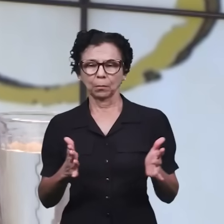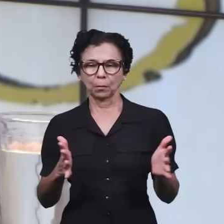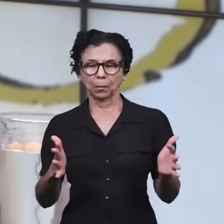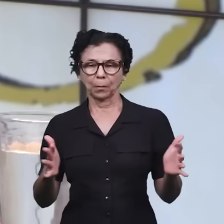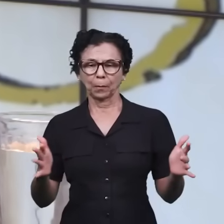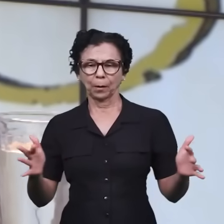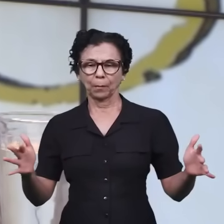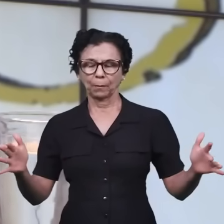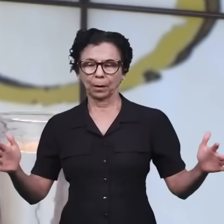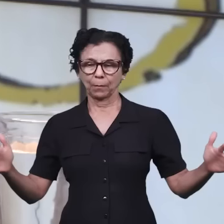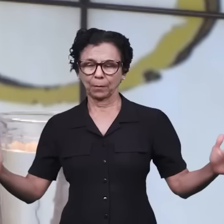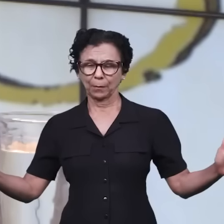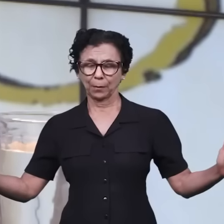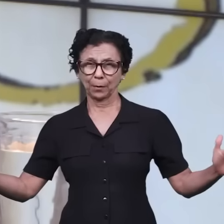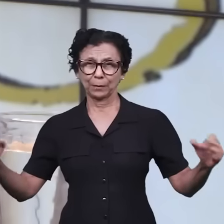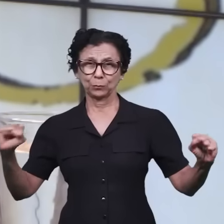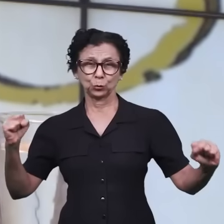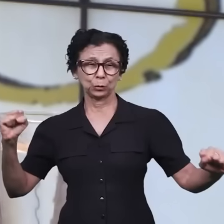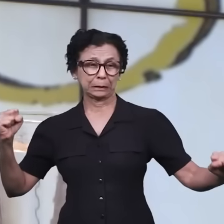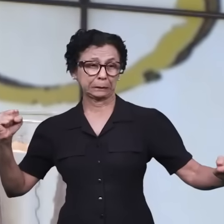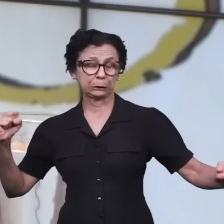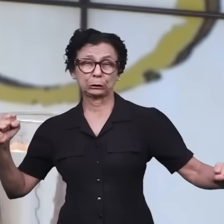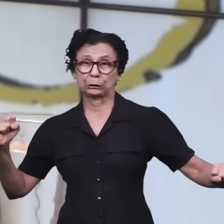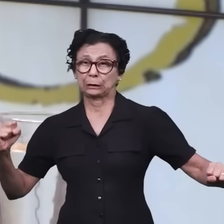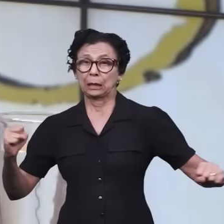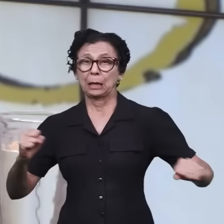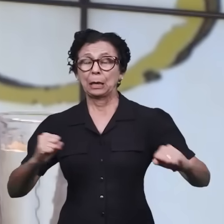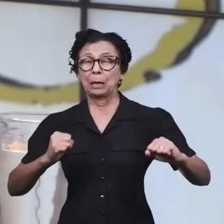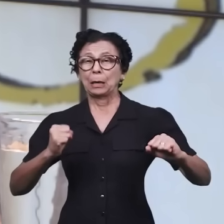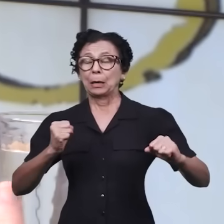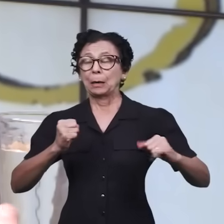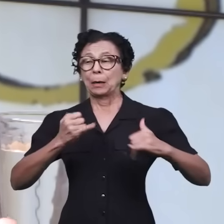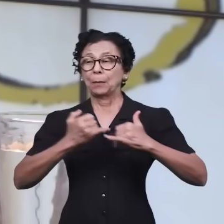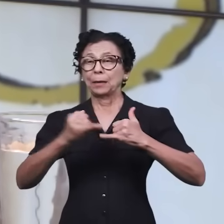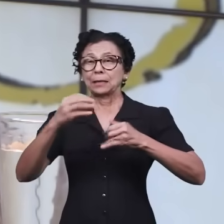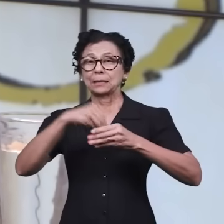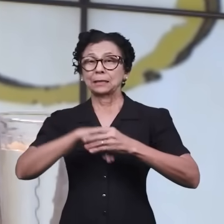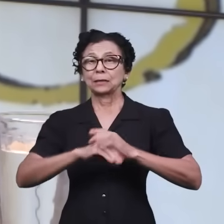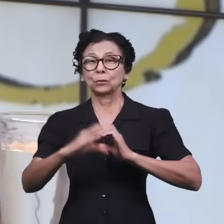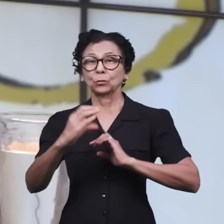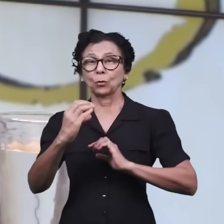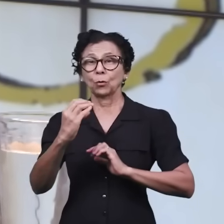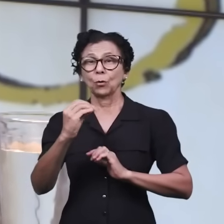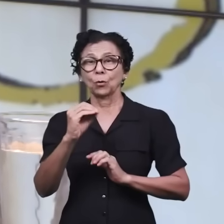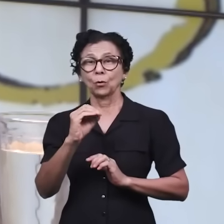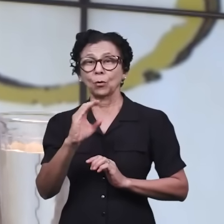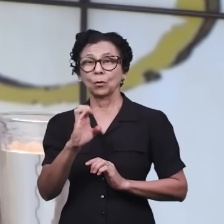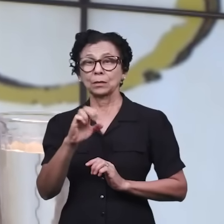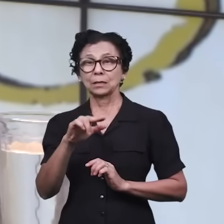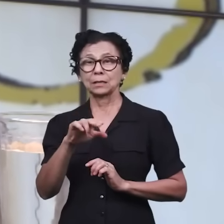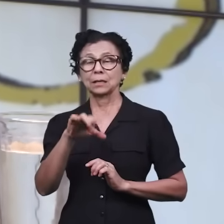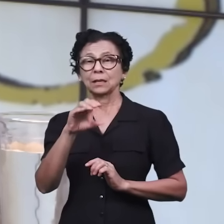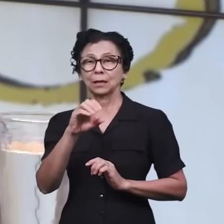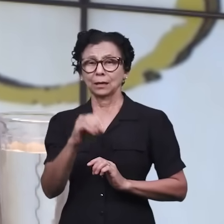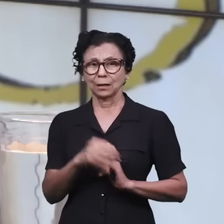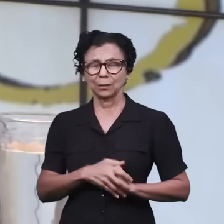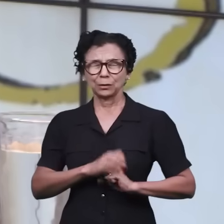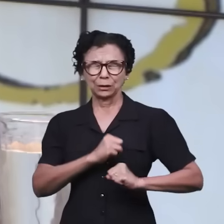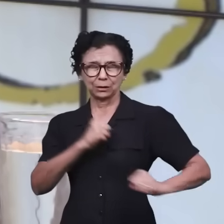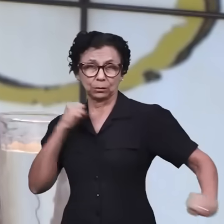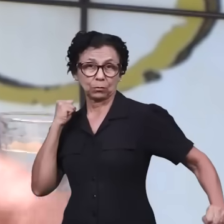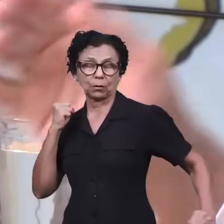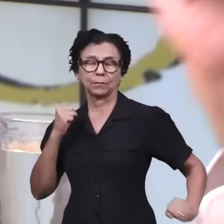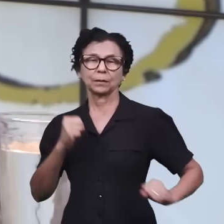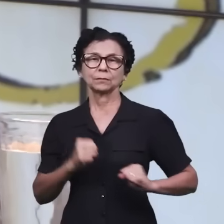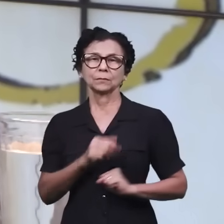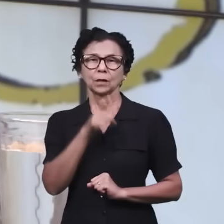largo, tem lugares que você não vê as margens do rio. Você navega, você pensa que está no oceano. Né? Isso é dada a largura, o tamanho